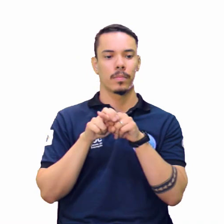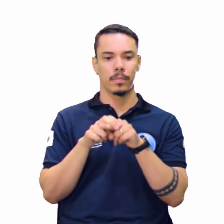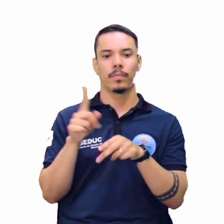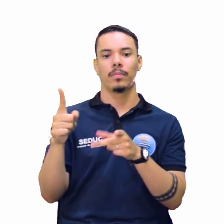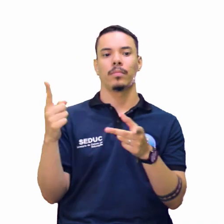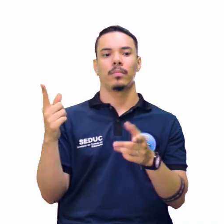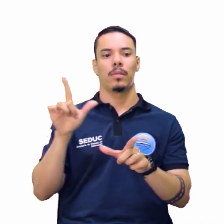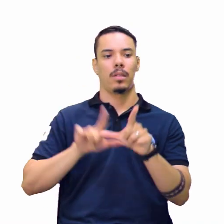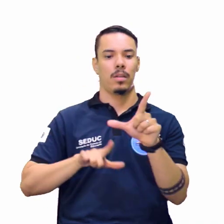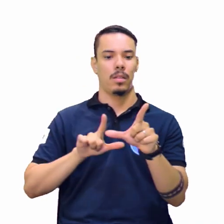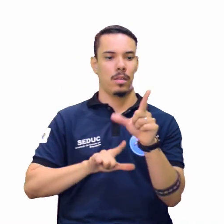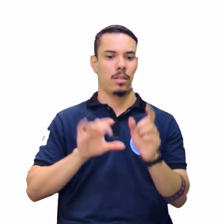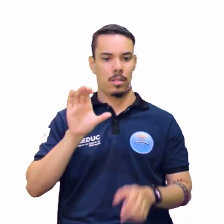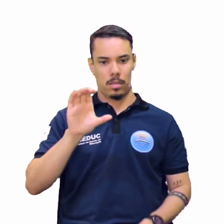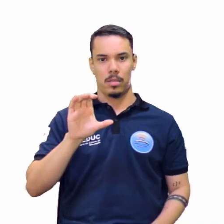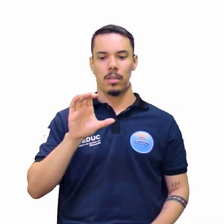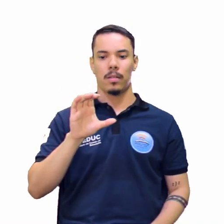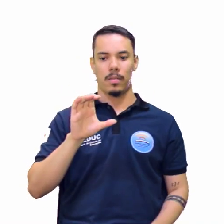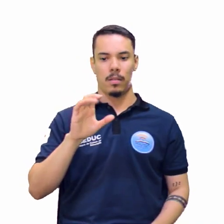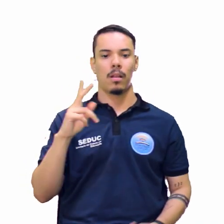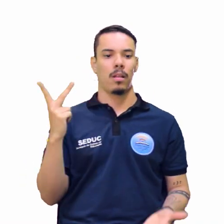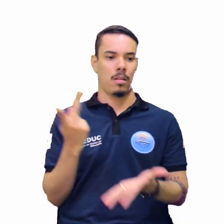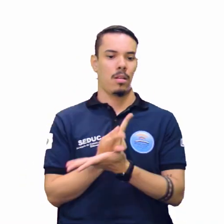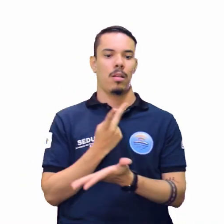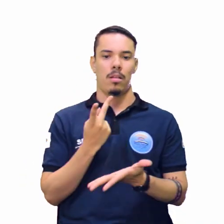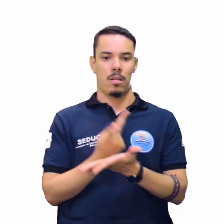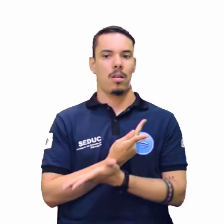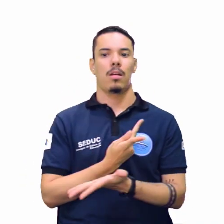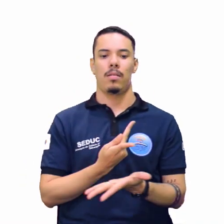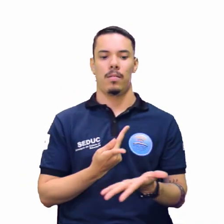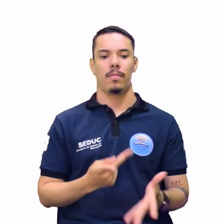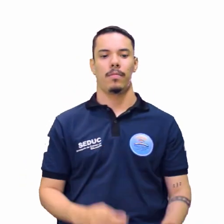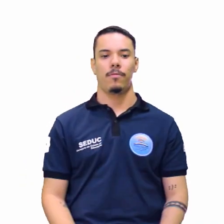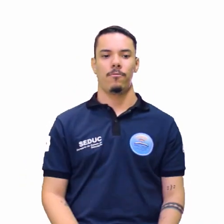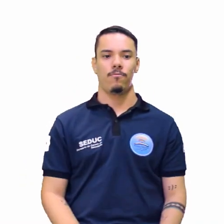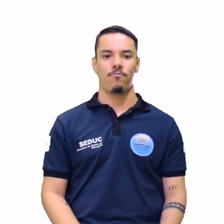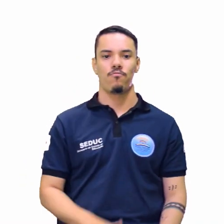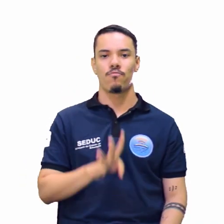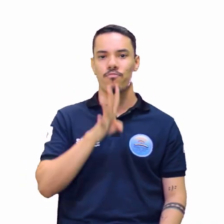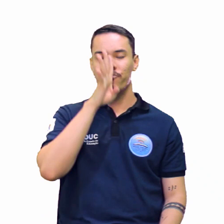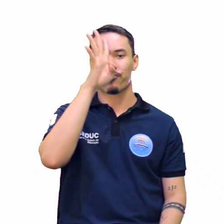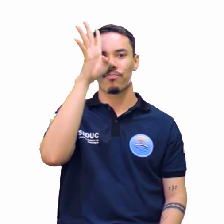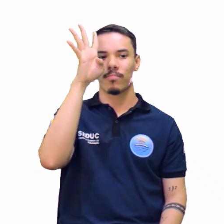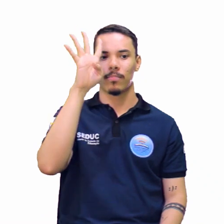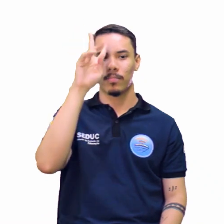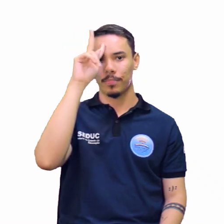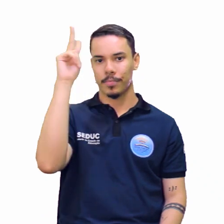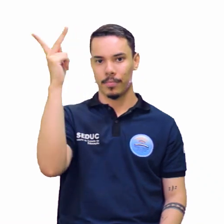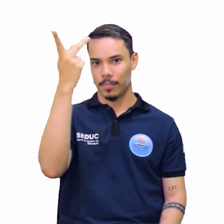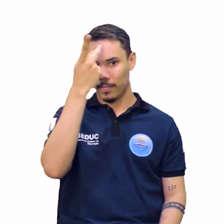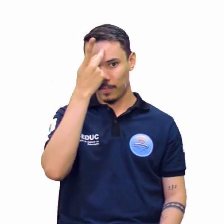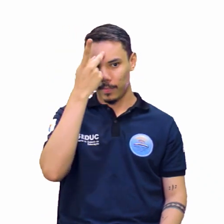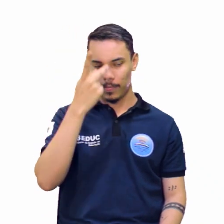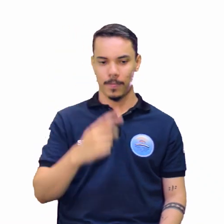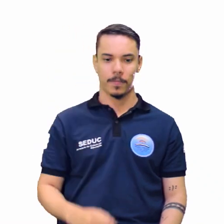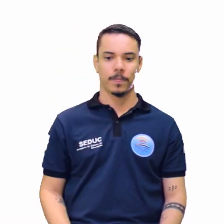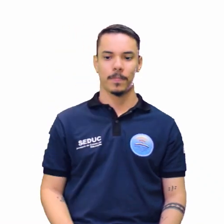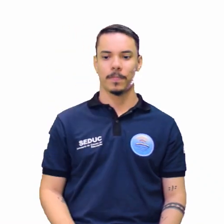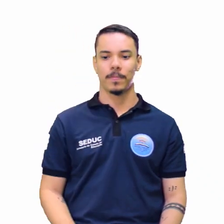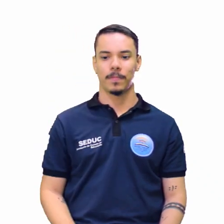a letra c é o que está equivocada né e